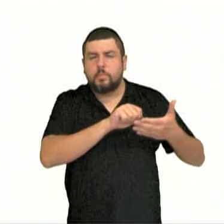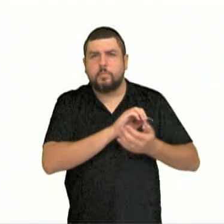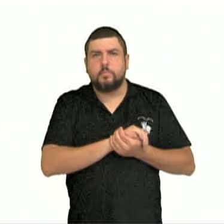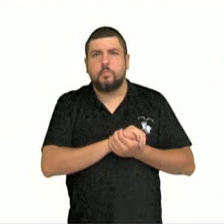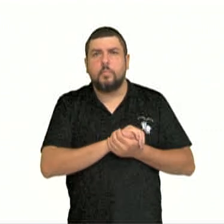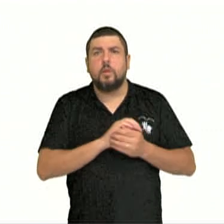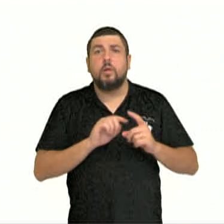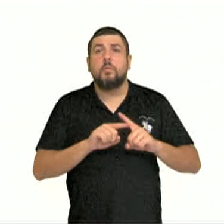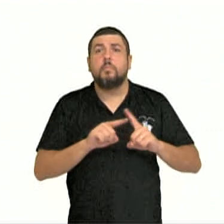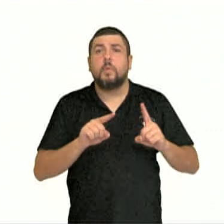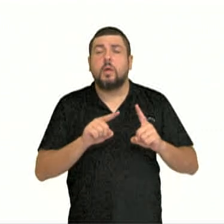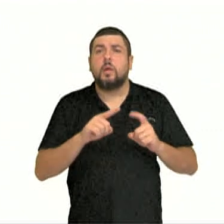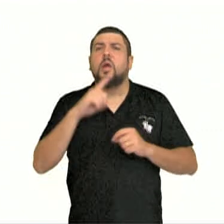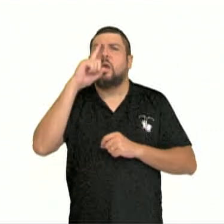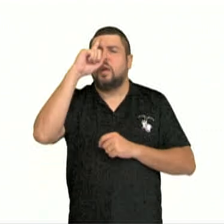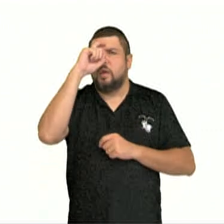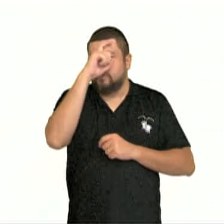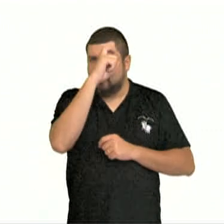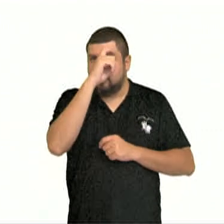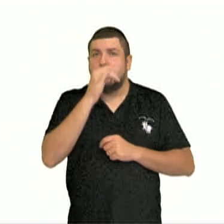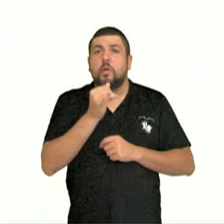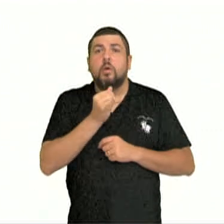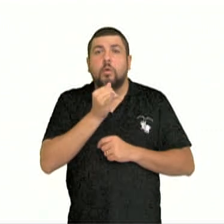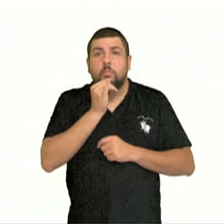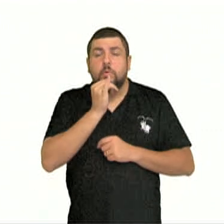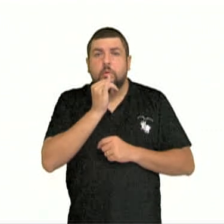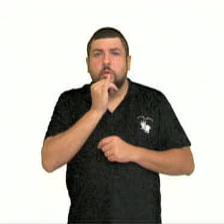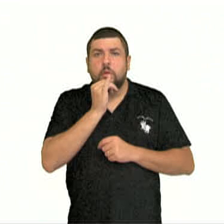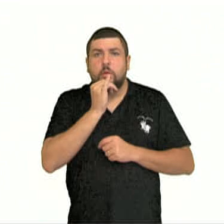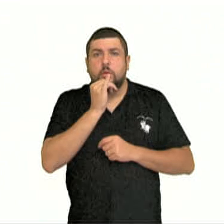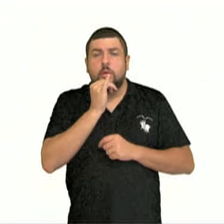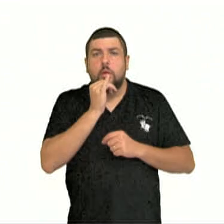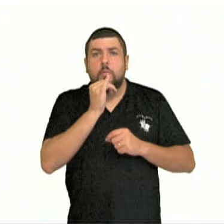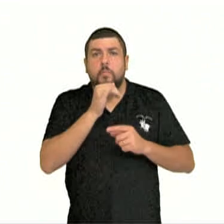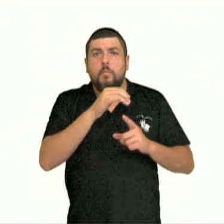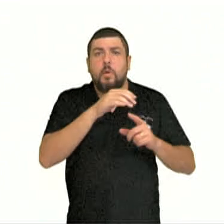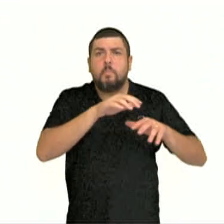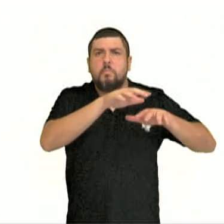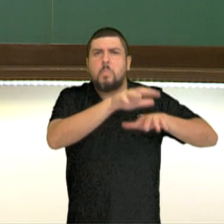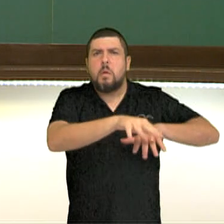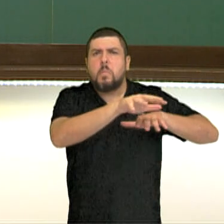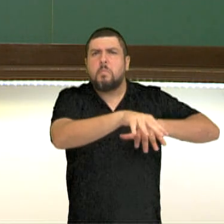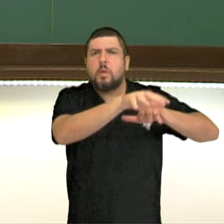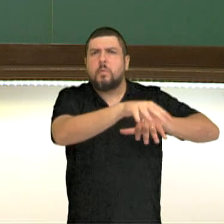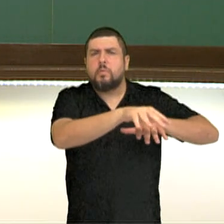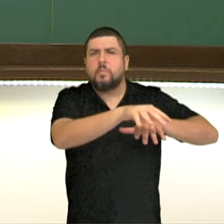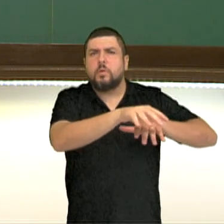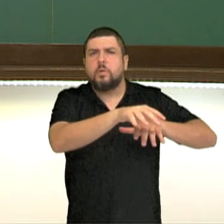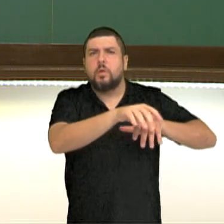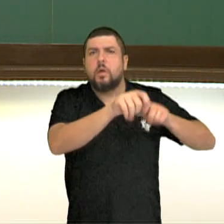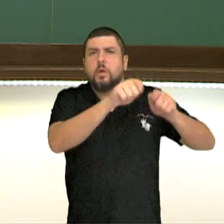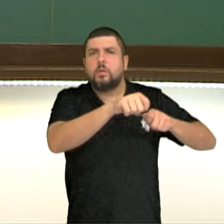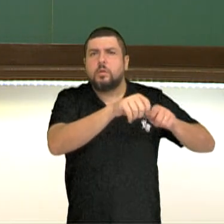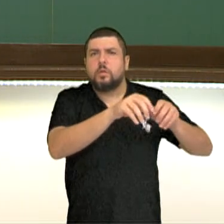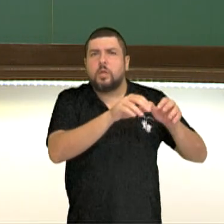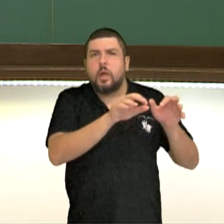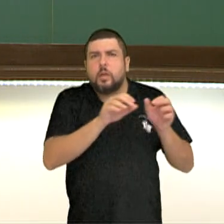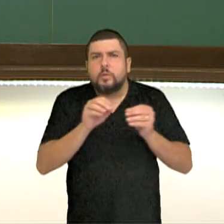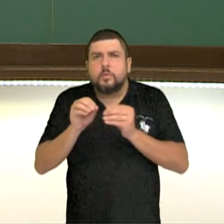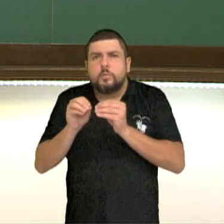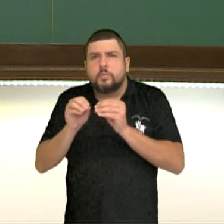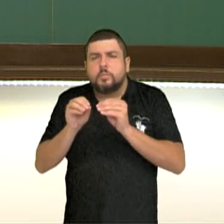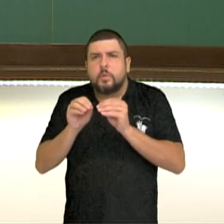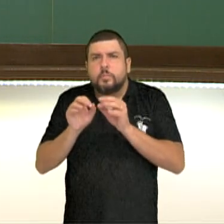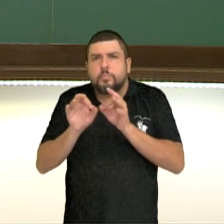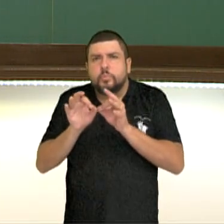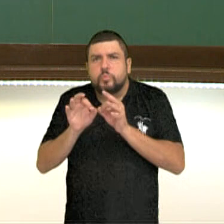reproduzir um movimento de greve em laboratório e sempre de igual modo? Então, as ciências sociais, a